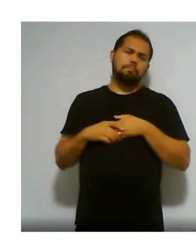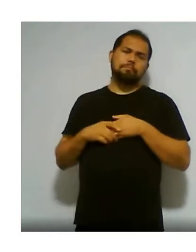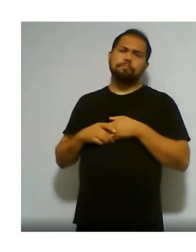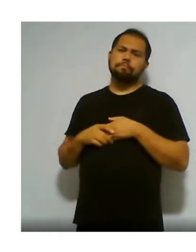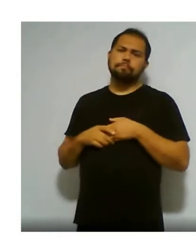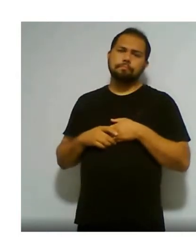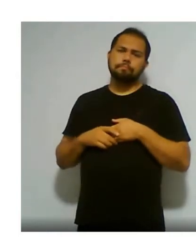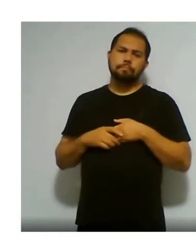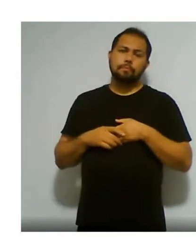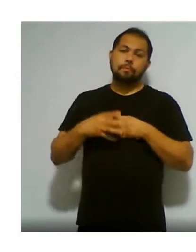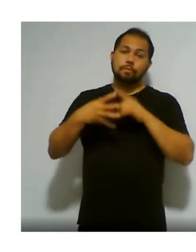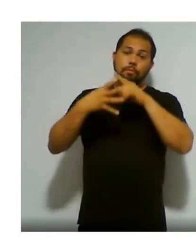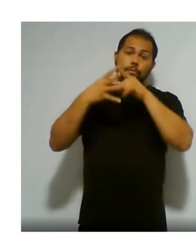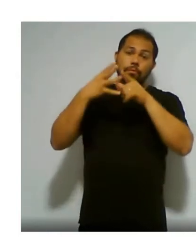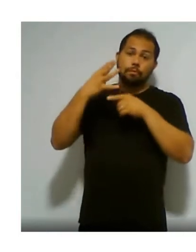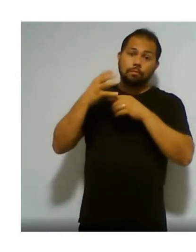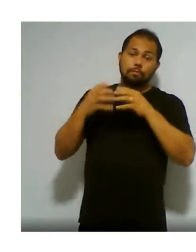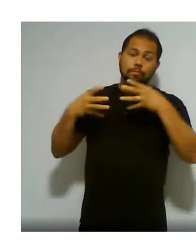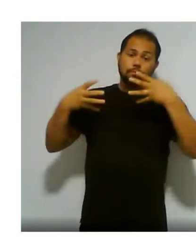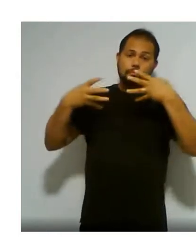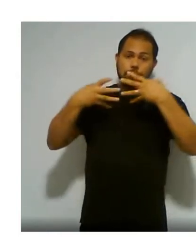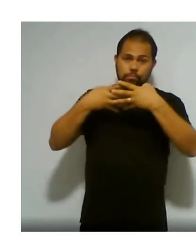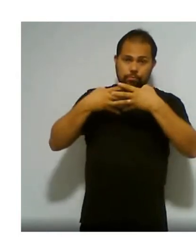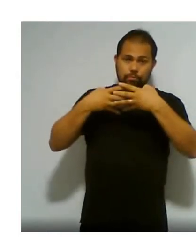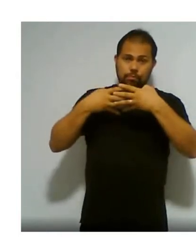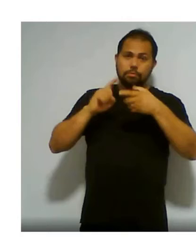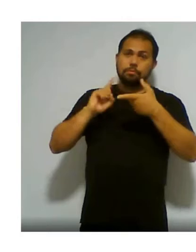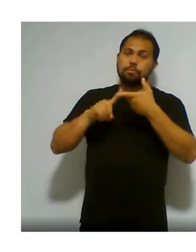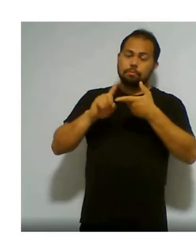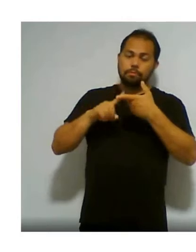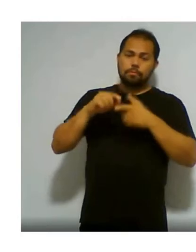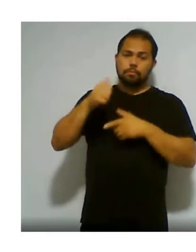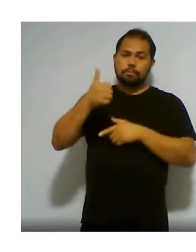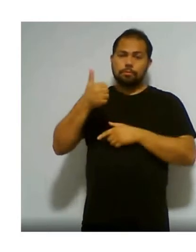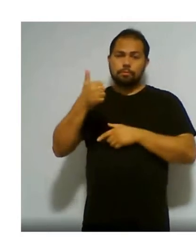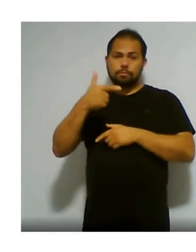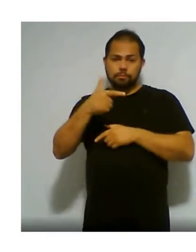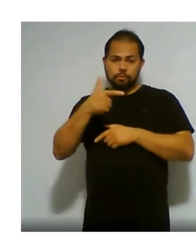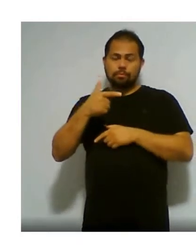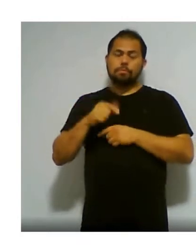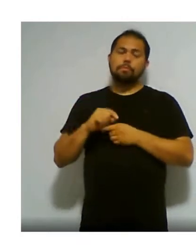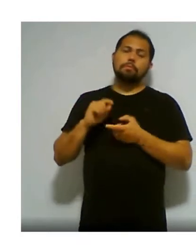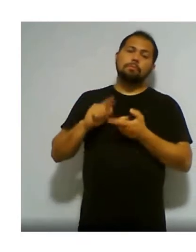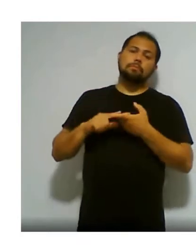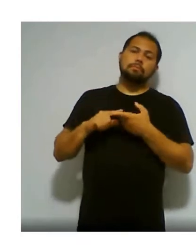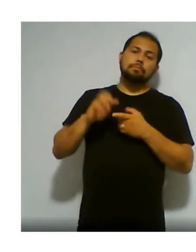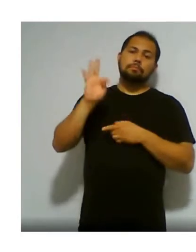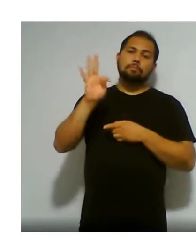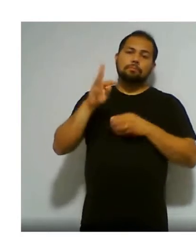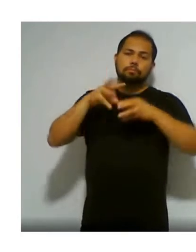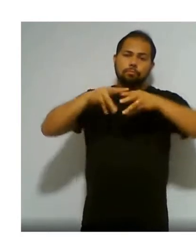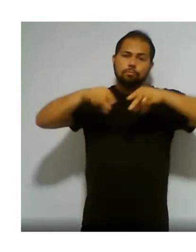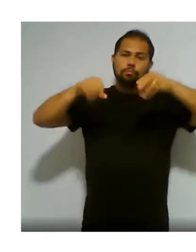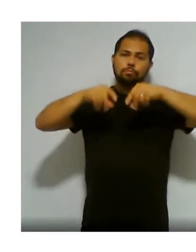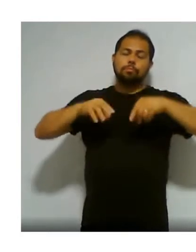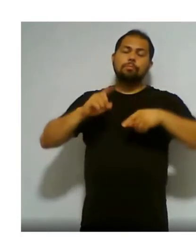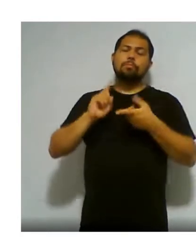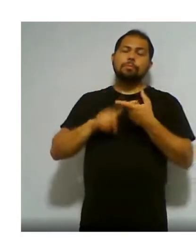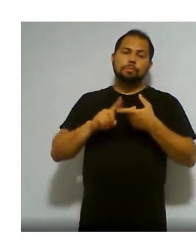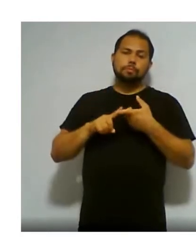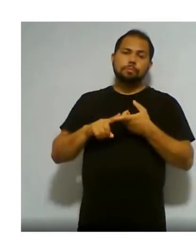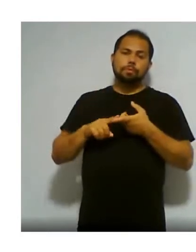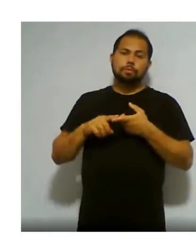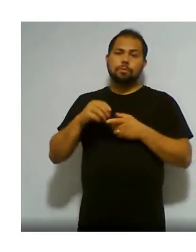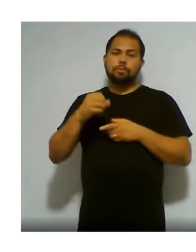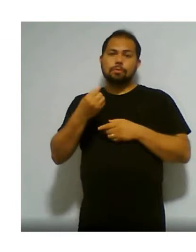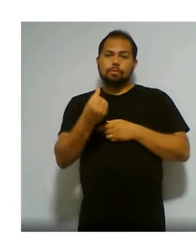Os de 4 pinos também, ó, 12 volts, terra, 12 volts e o terra. Aqui o de 6 pinos e aqui o de 8 pinos.